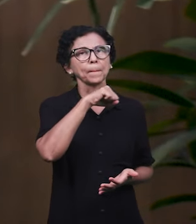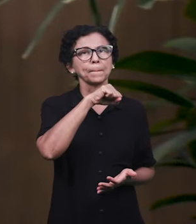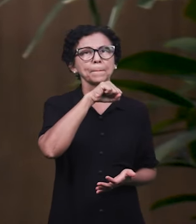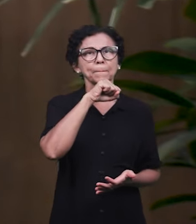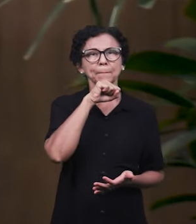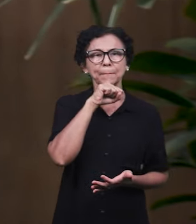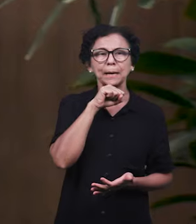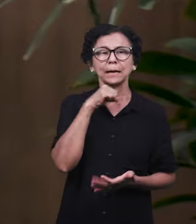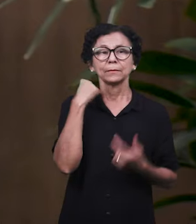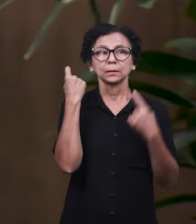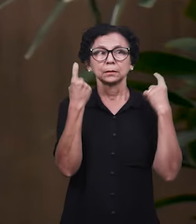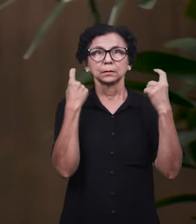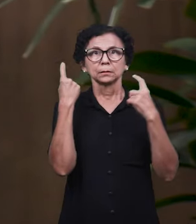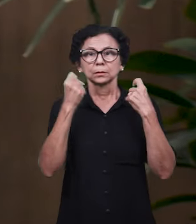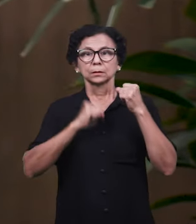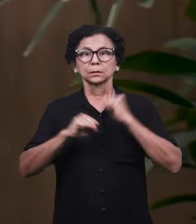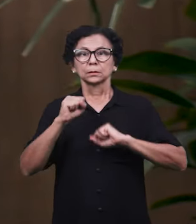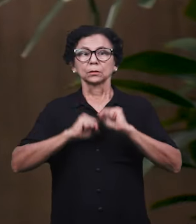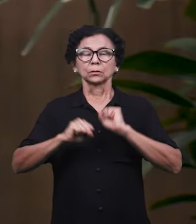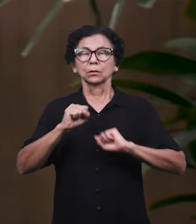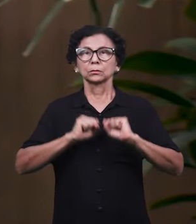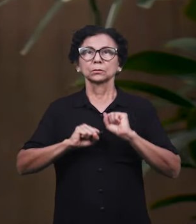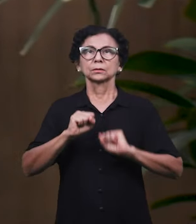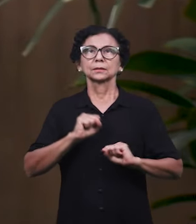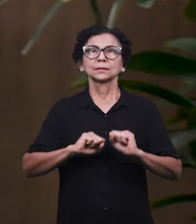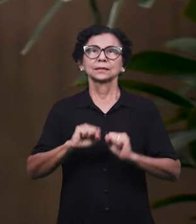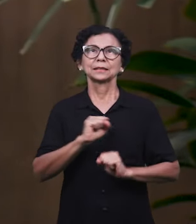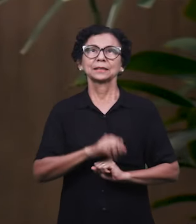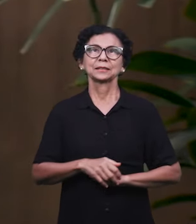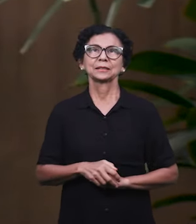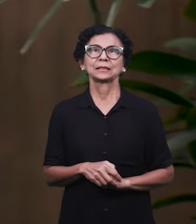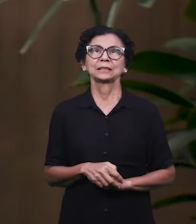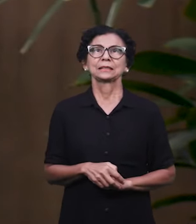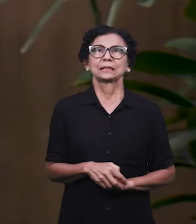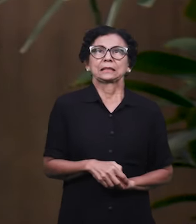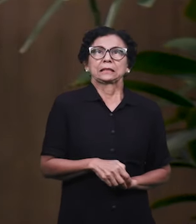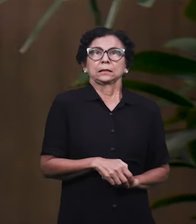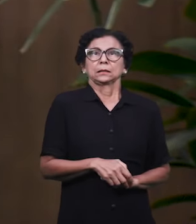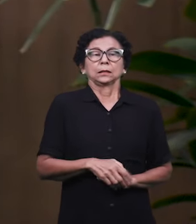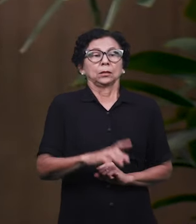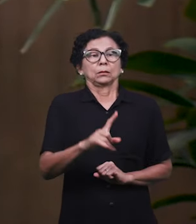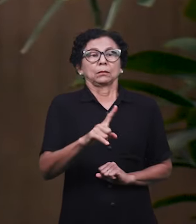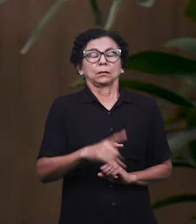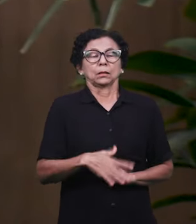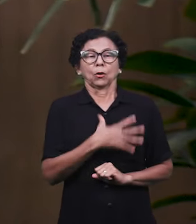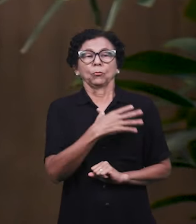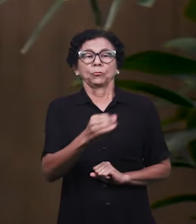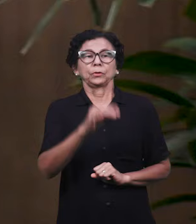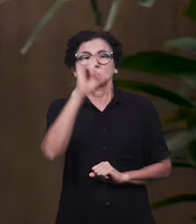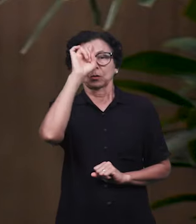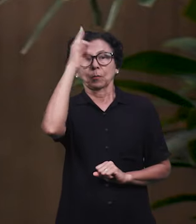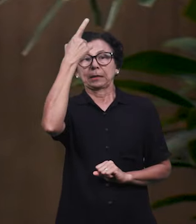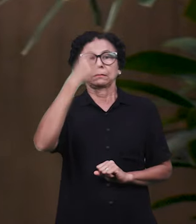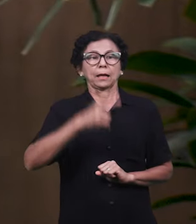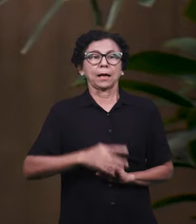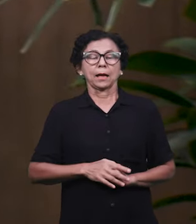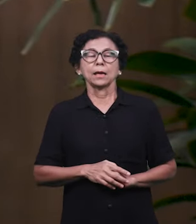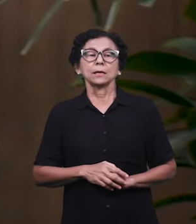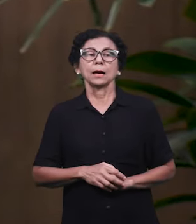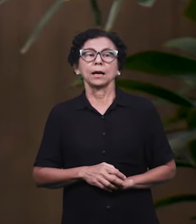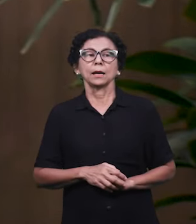porque querem mostrar, não, mas isso aí é só uma ideia da ciência, olha, a verdade é a palavra. É muito importante a gente